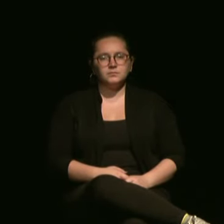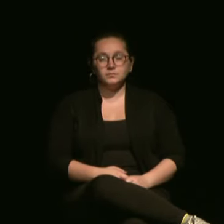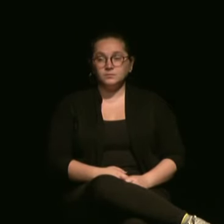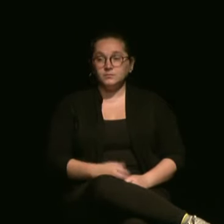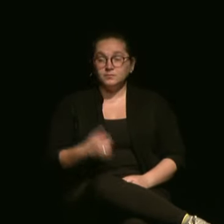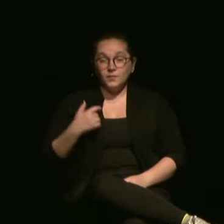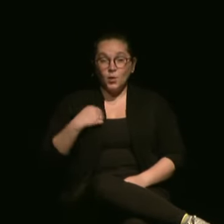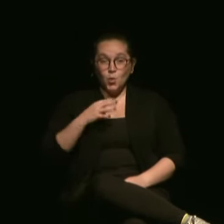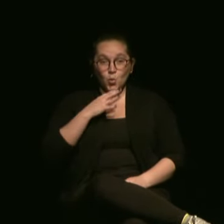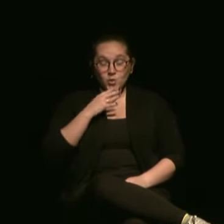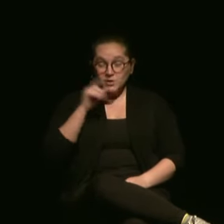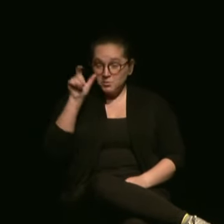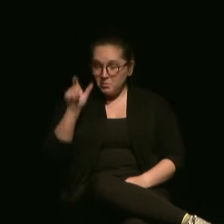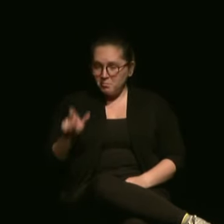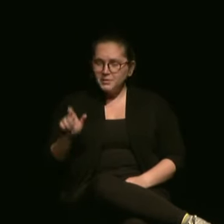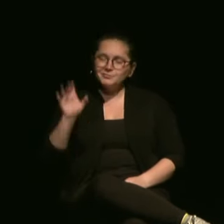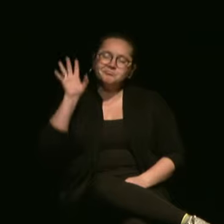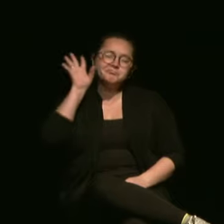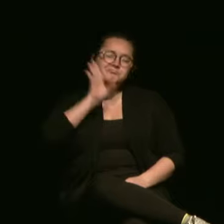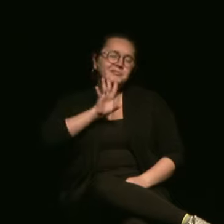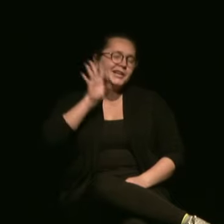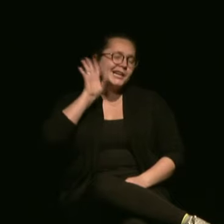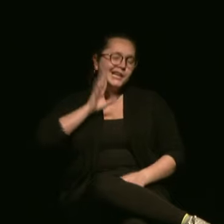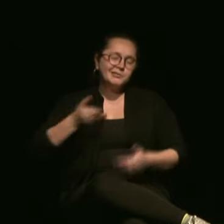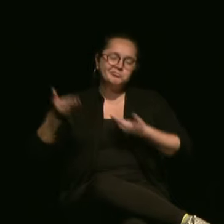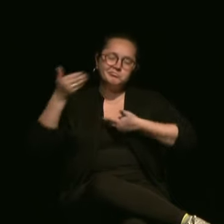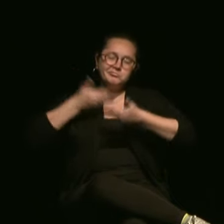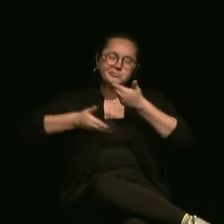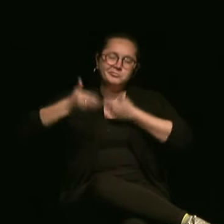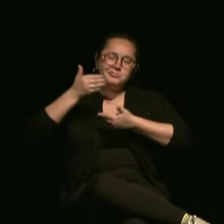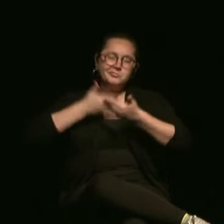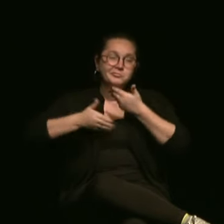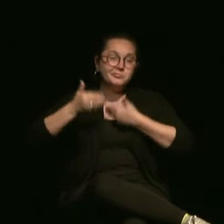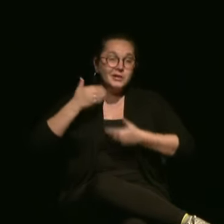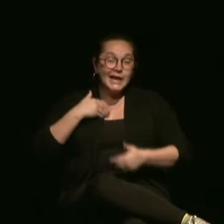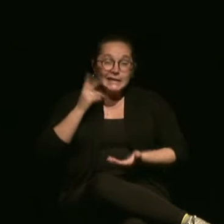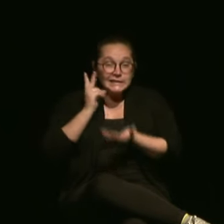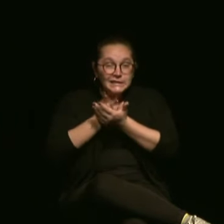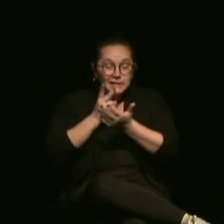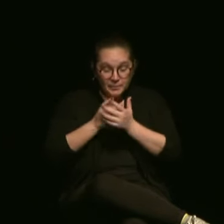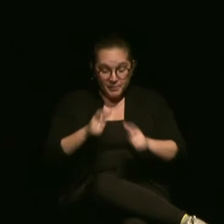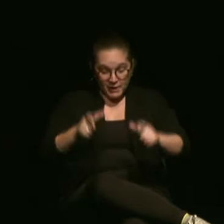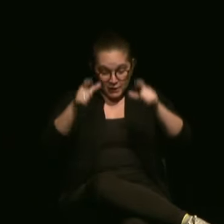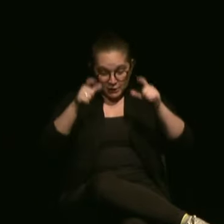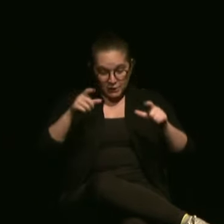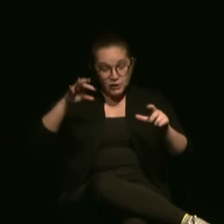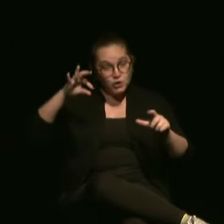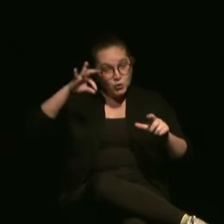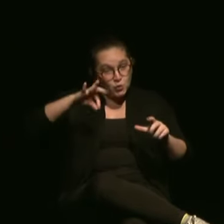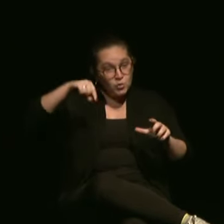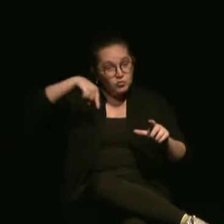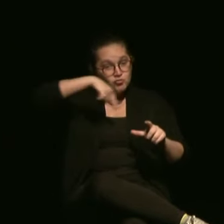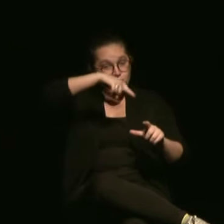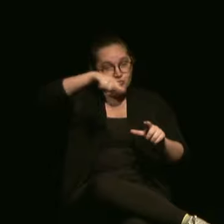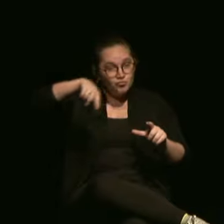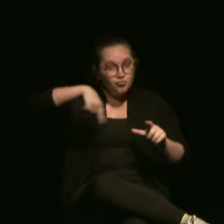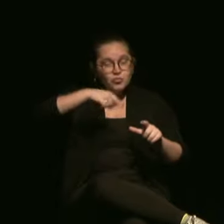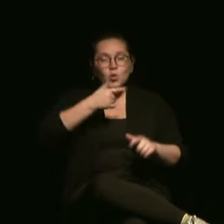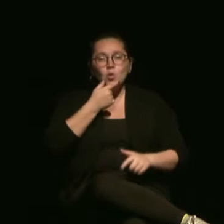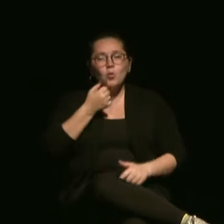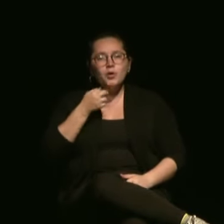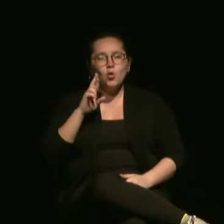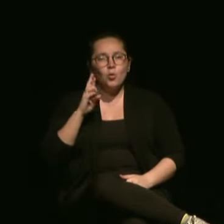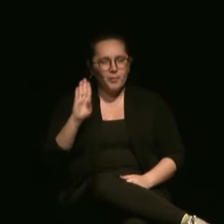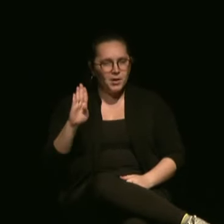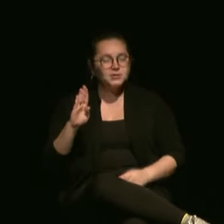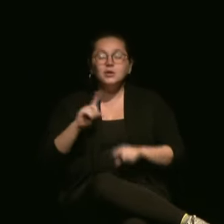Conheci uma pessoa que era muito bacana comigo. Todos os discos que saía do Roberto Carlos, ele comprava para mim aprender aquelas músicas, né?